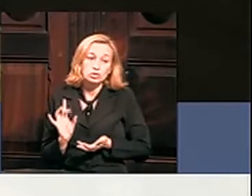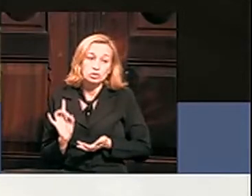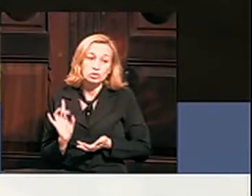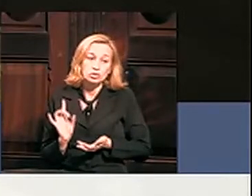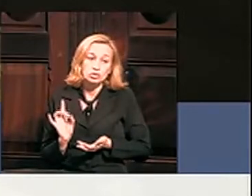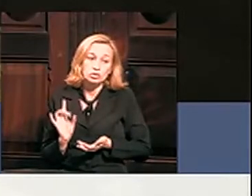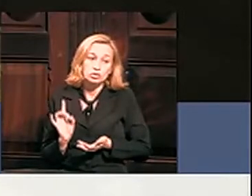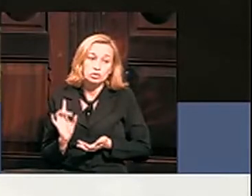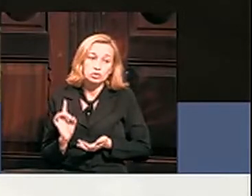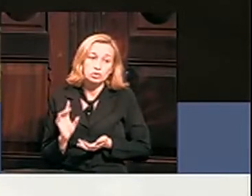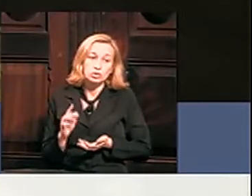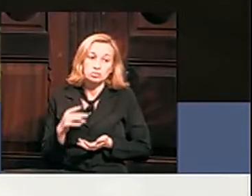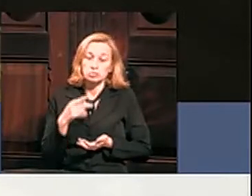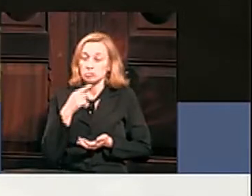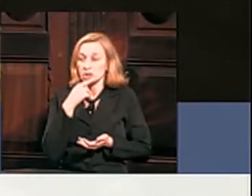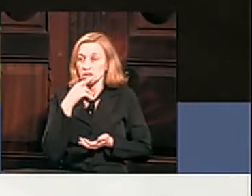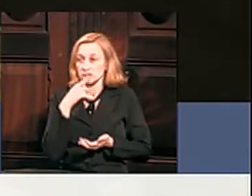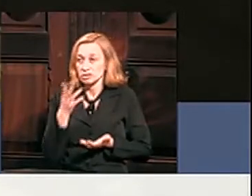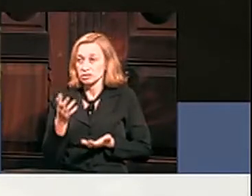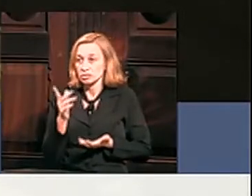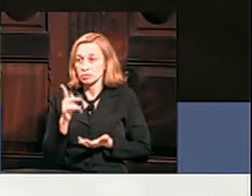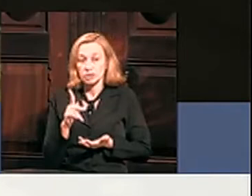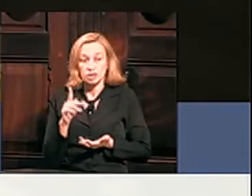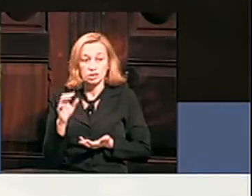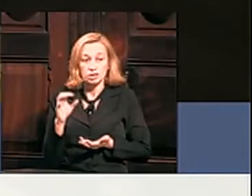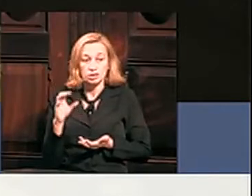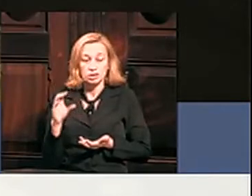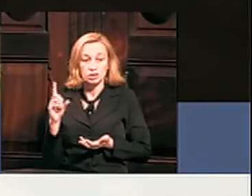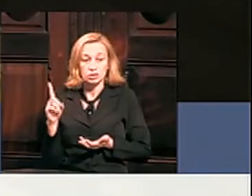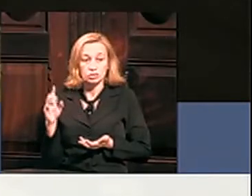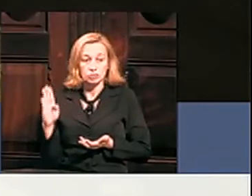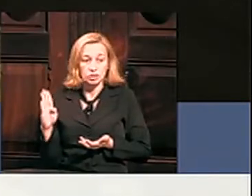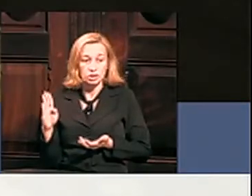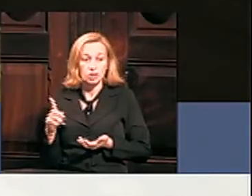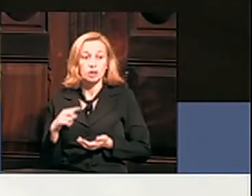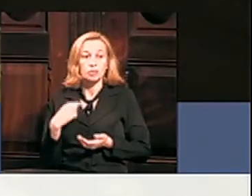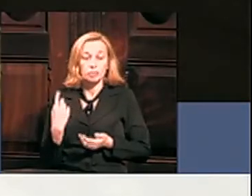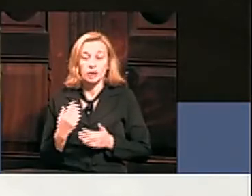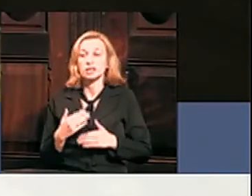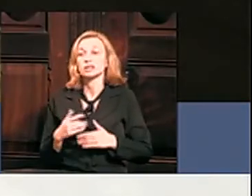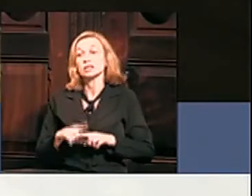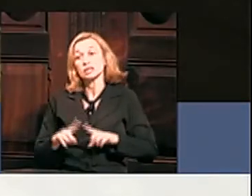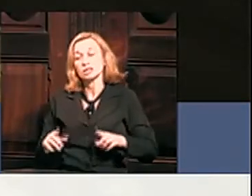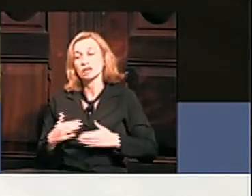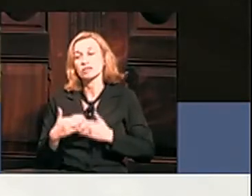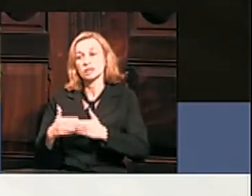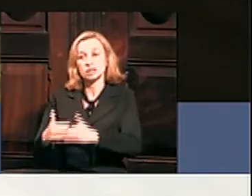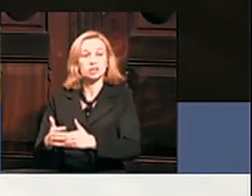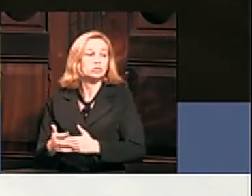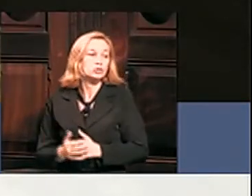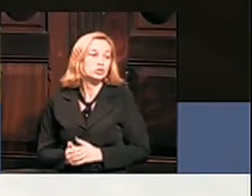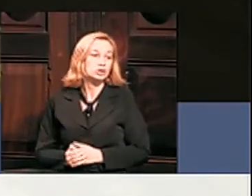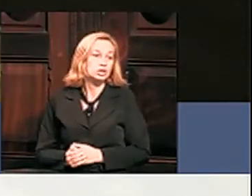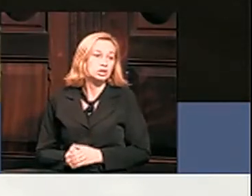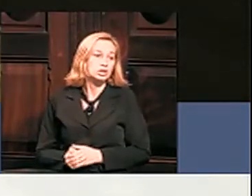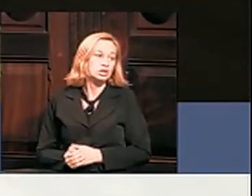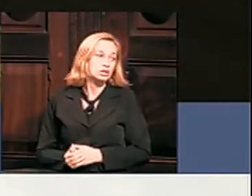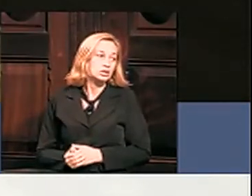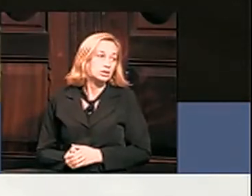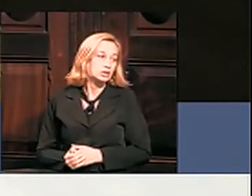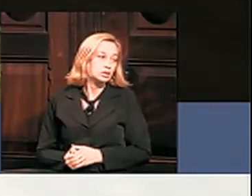sozinha da bancada do PCdoB aqui na casa. Mas avançamos, avançamos,